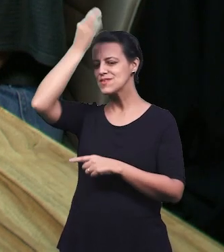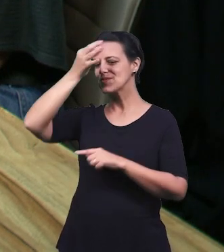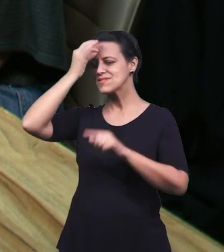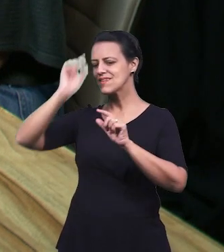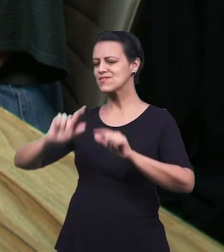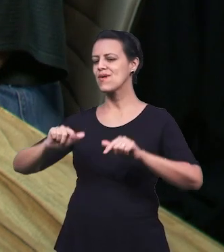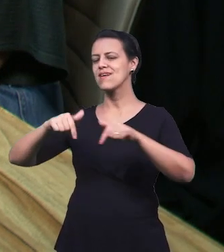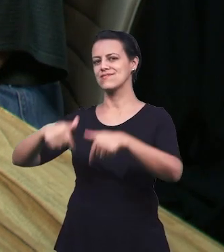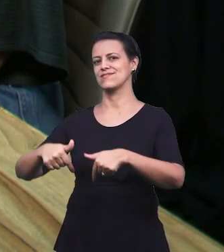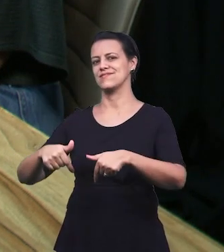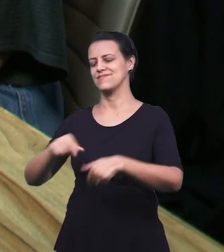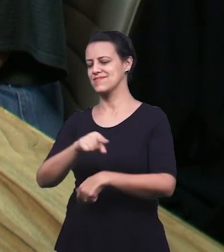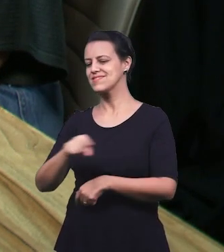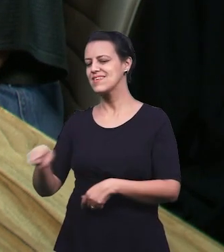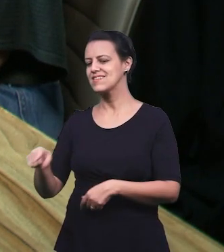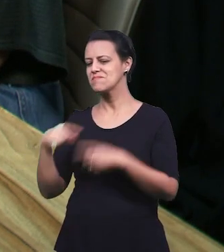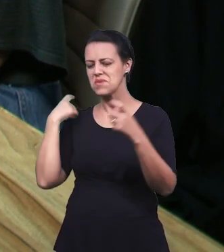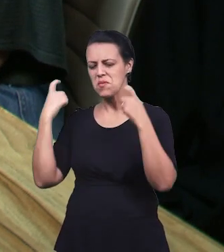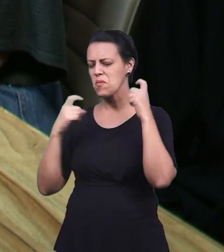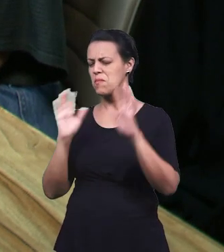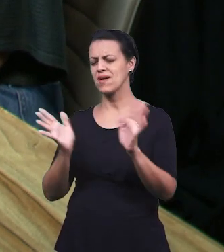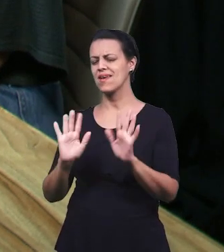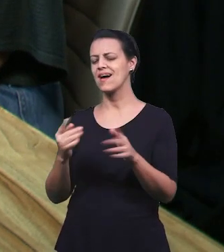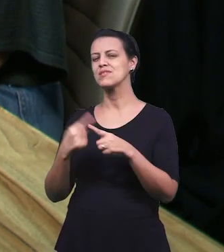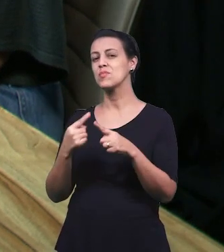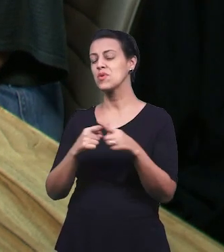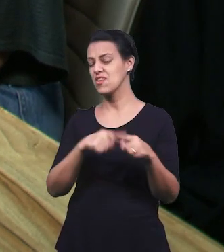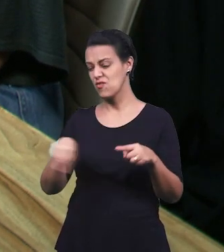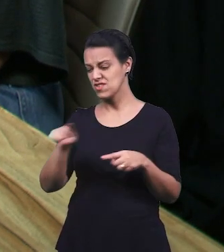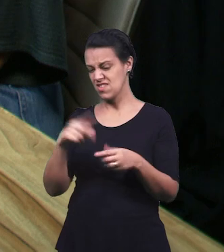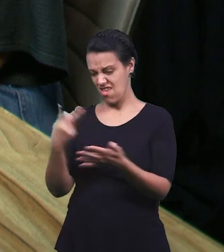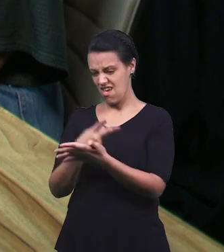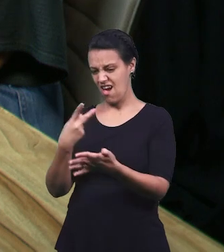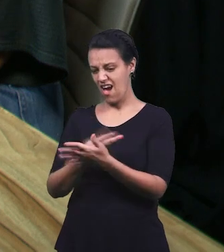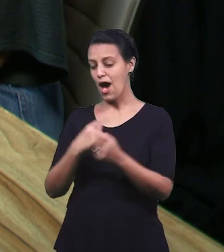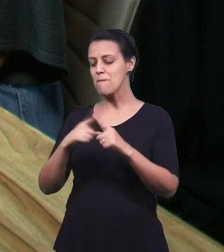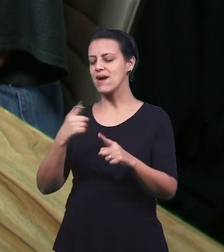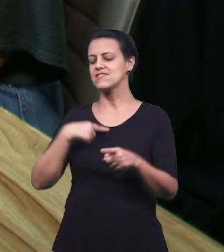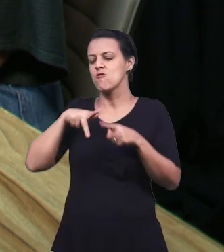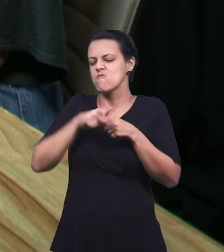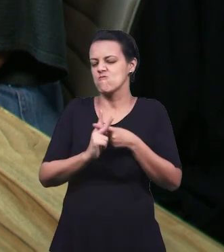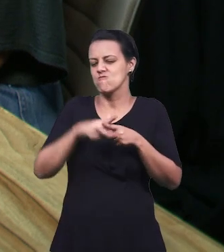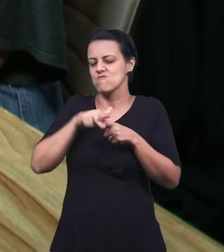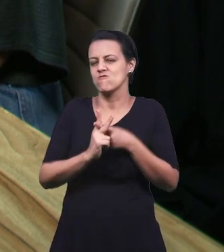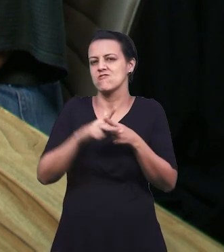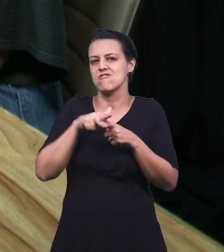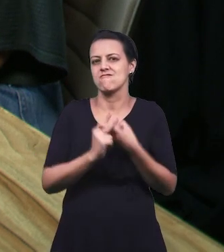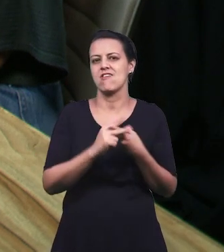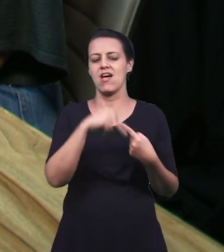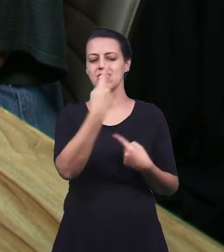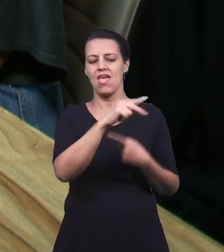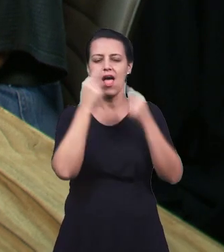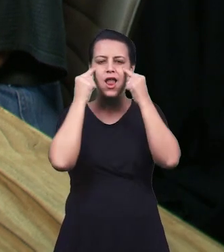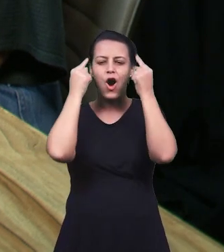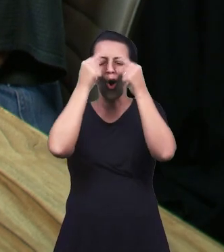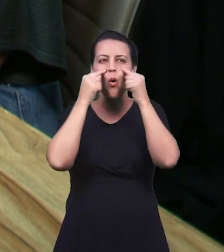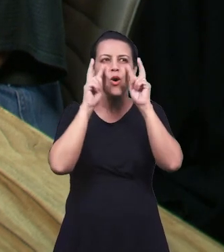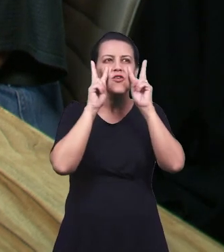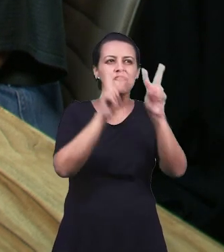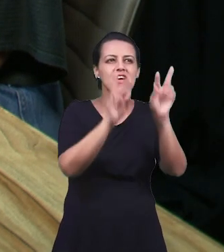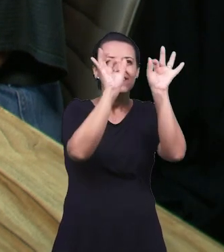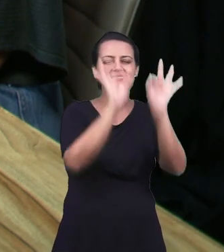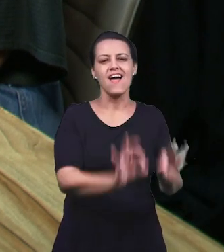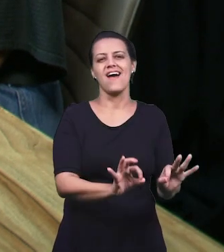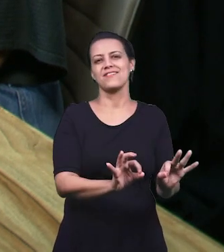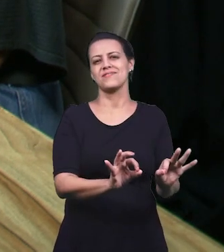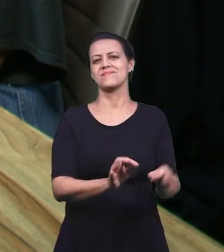não vos preocupeis, porque em tudo aquilo que fizeste errado, eu fiz operação de milagre nas vistas delas, para que elas entendessem o certo".